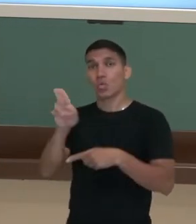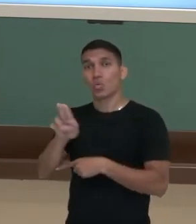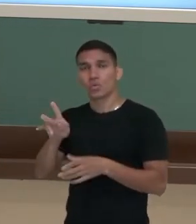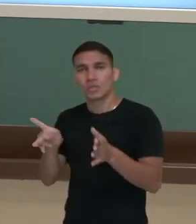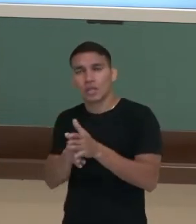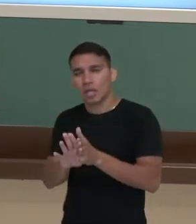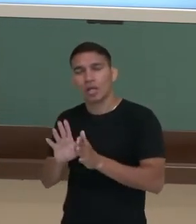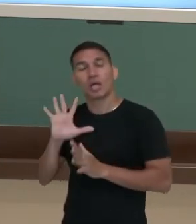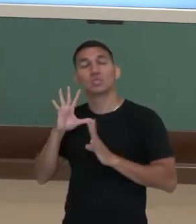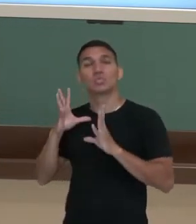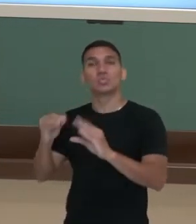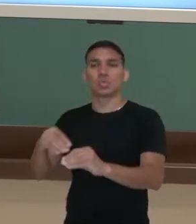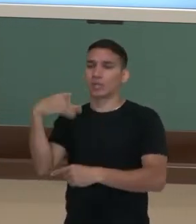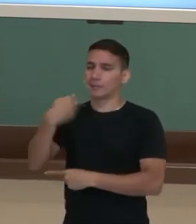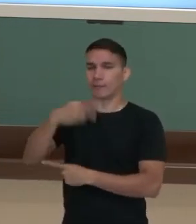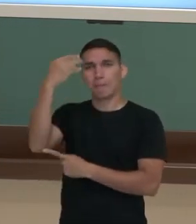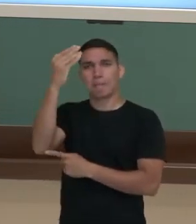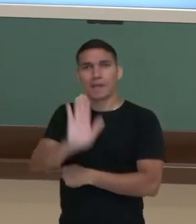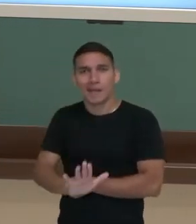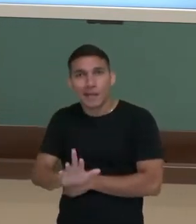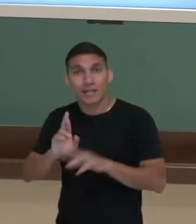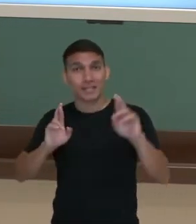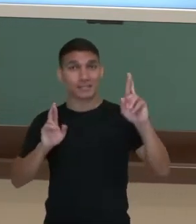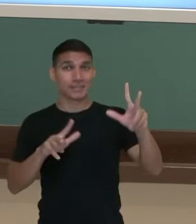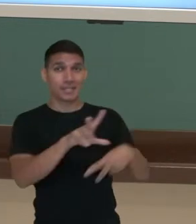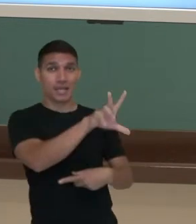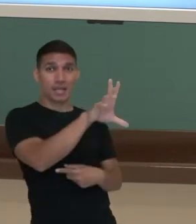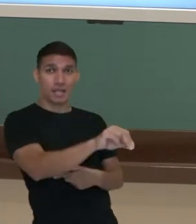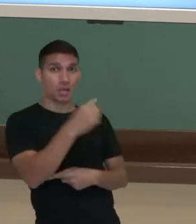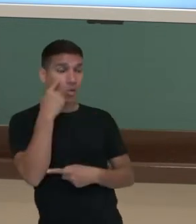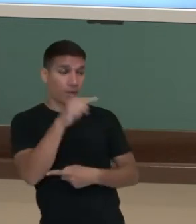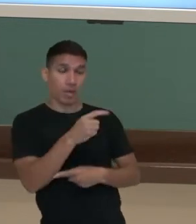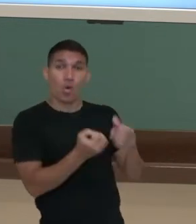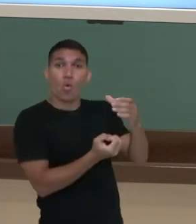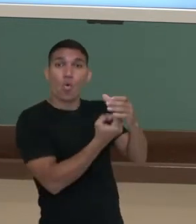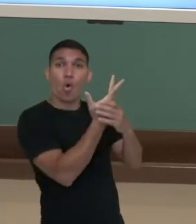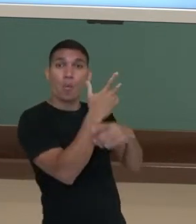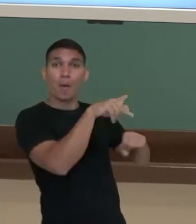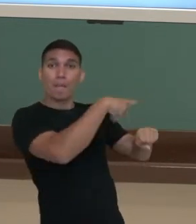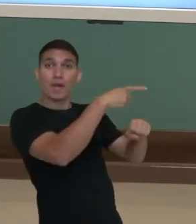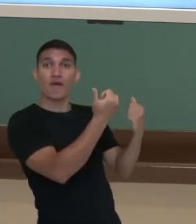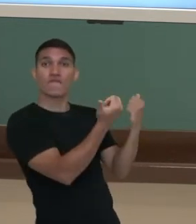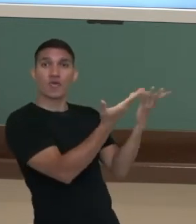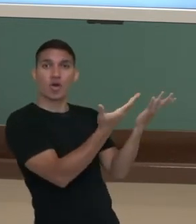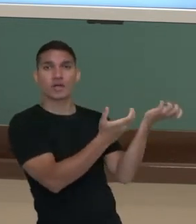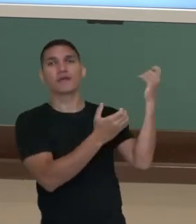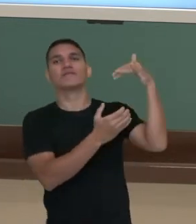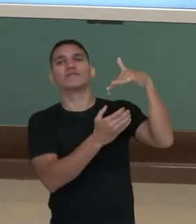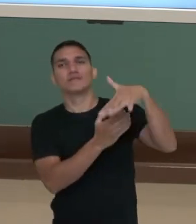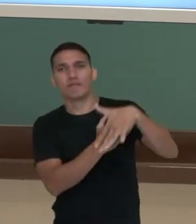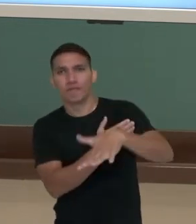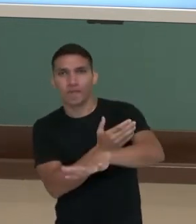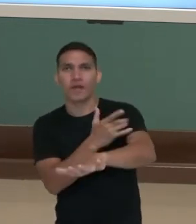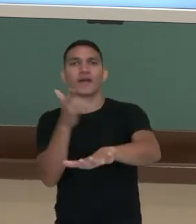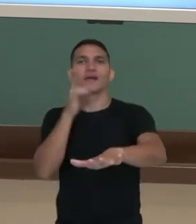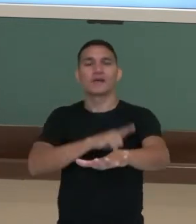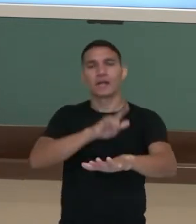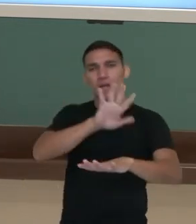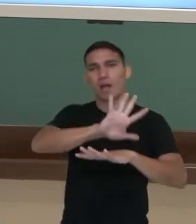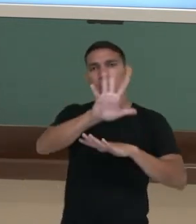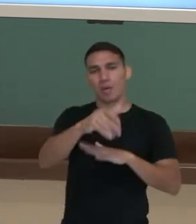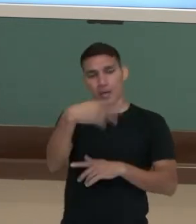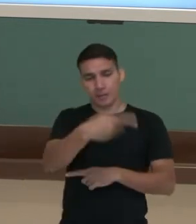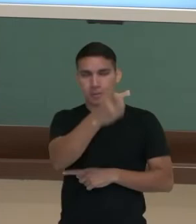que é totalmente brasileira, diferente da amazônica, que nasce em países vizinhos e se desloca para